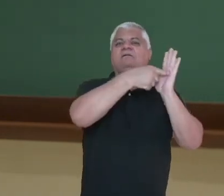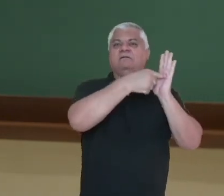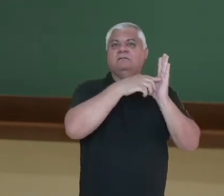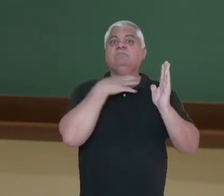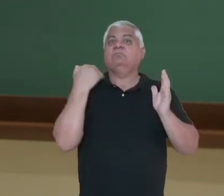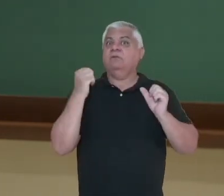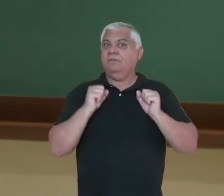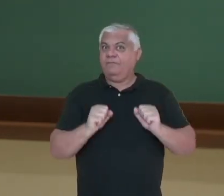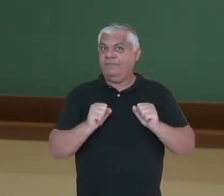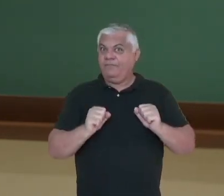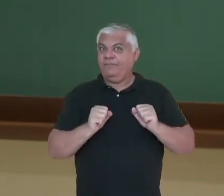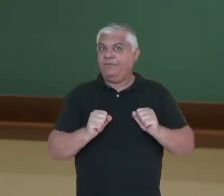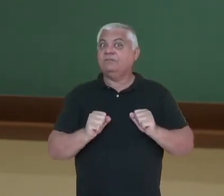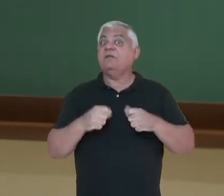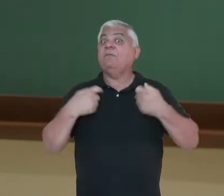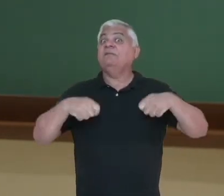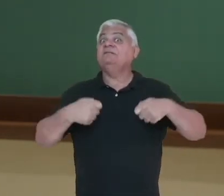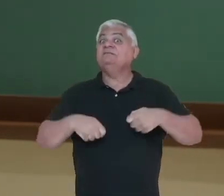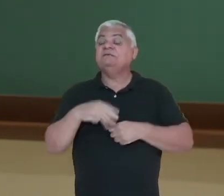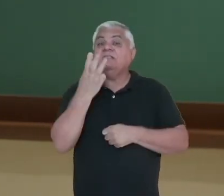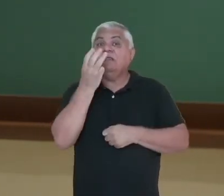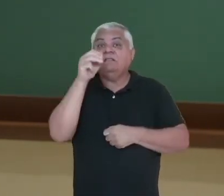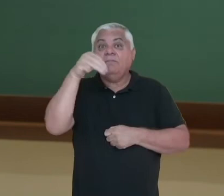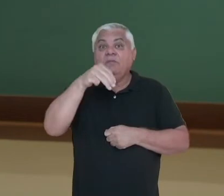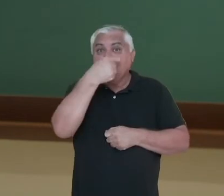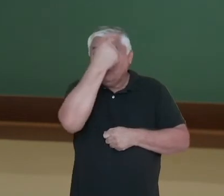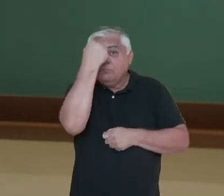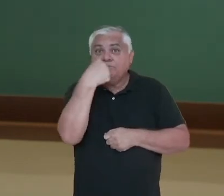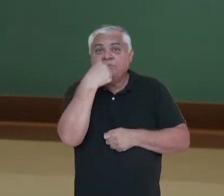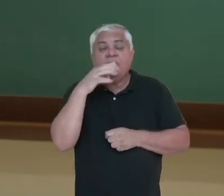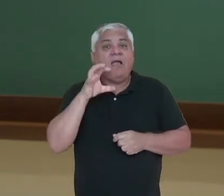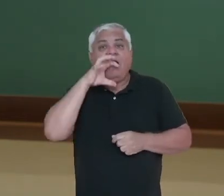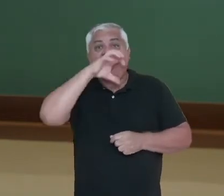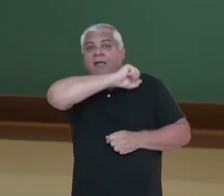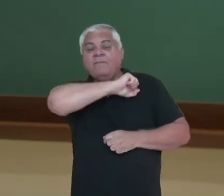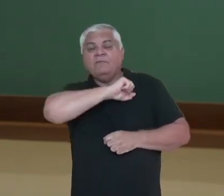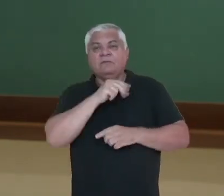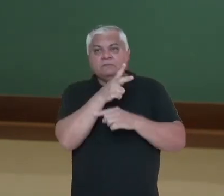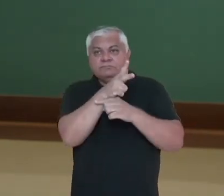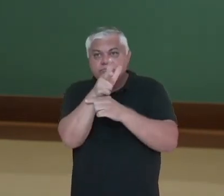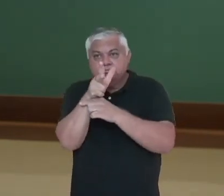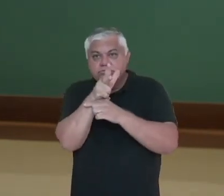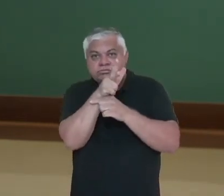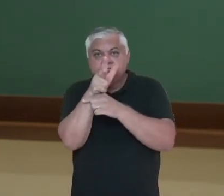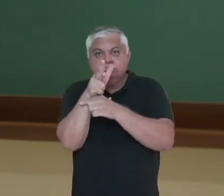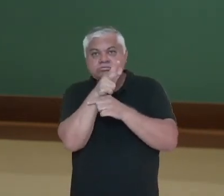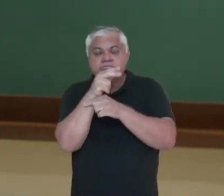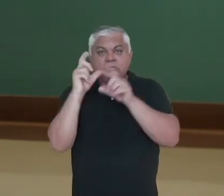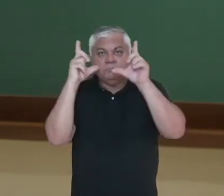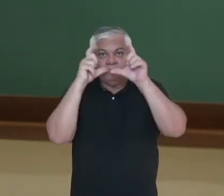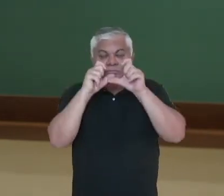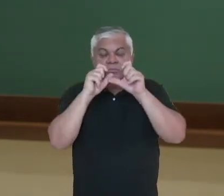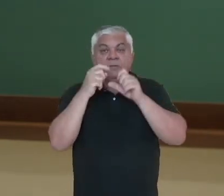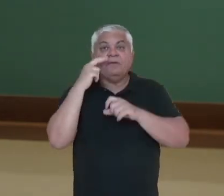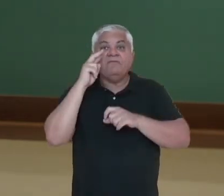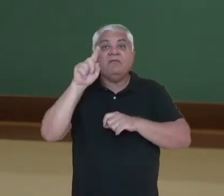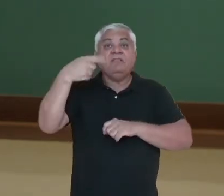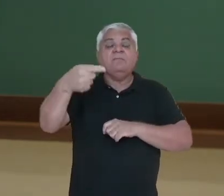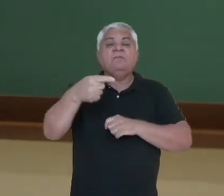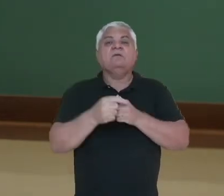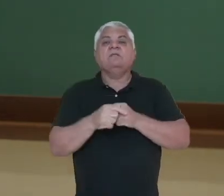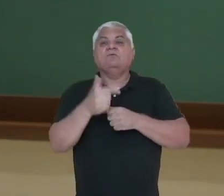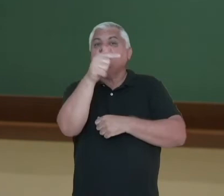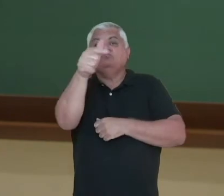quer dizer, é algo que vai acontecer em 30 minutos no máximo, uma coisa rápida, está sendo filmada e fotografada para que o público possa ver. Então, não